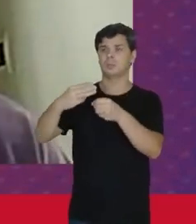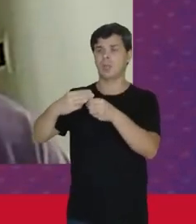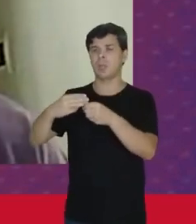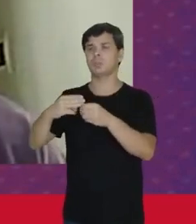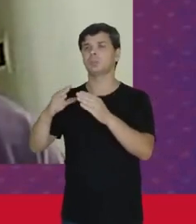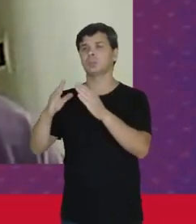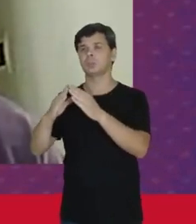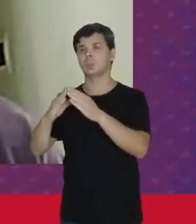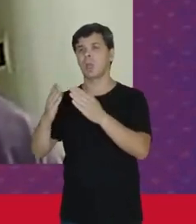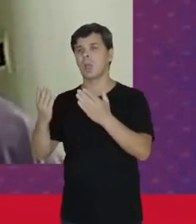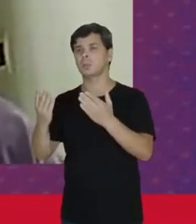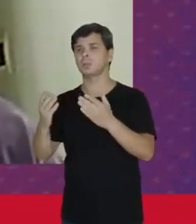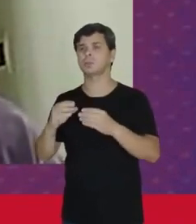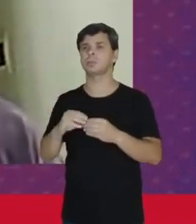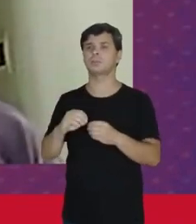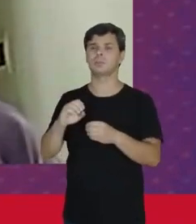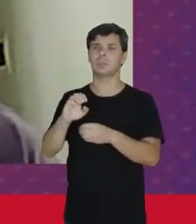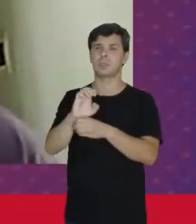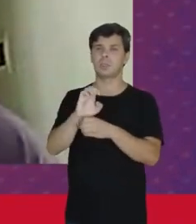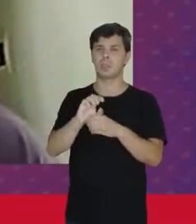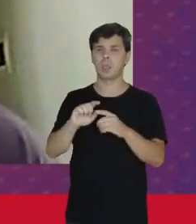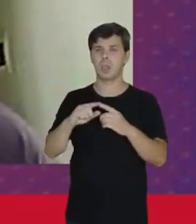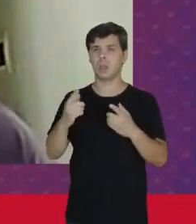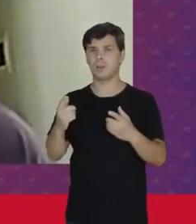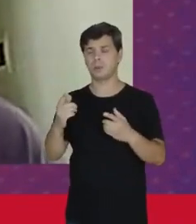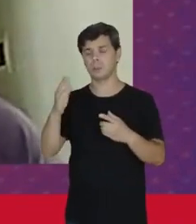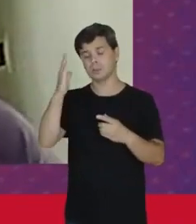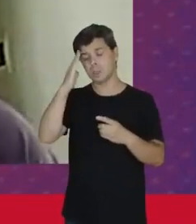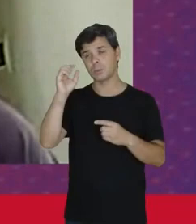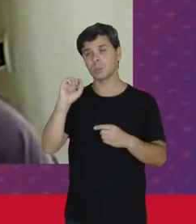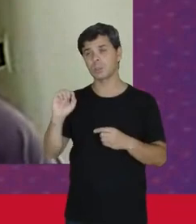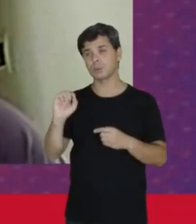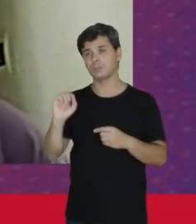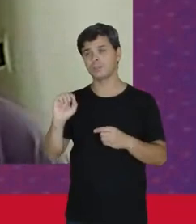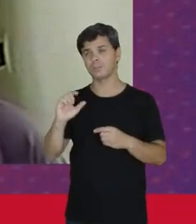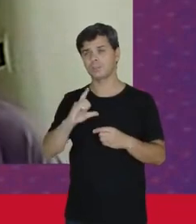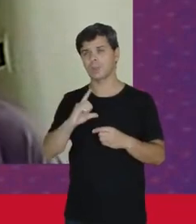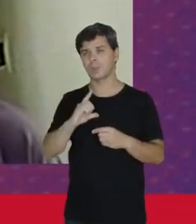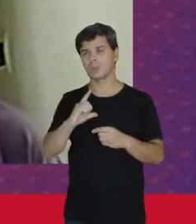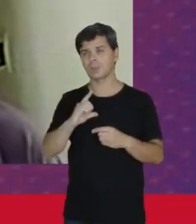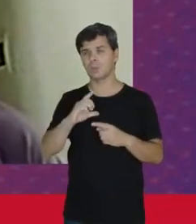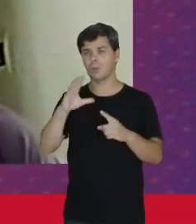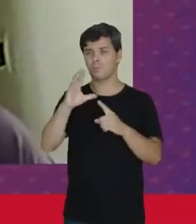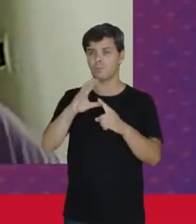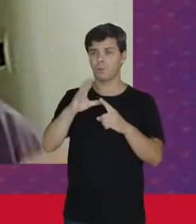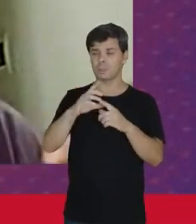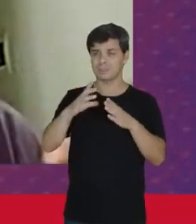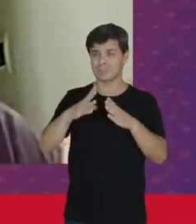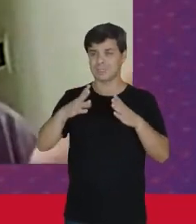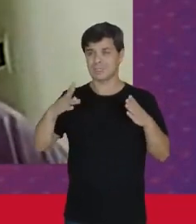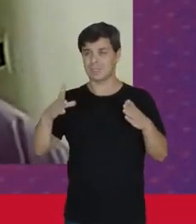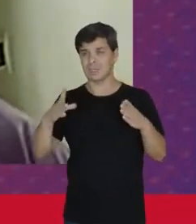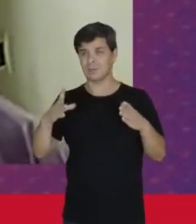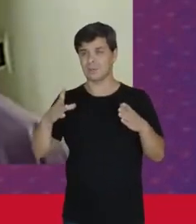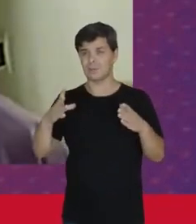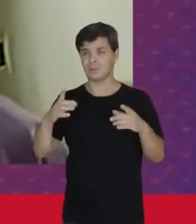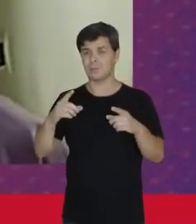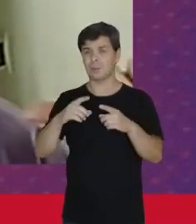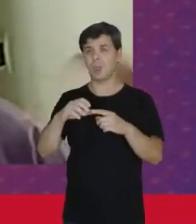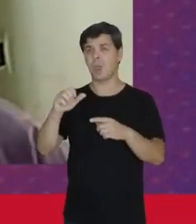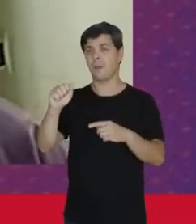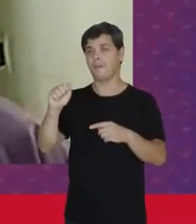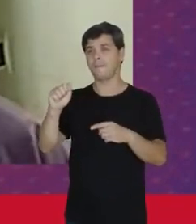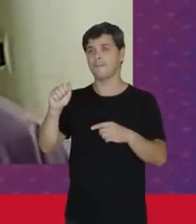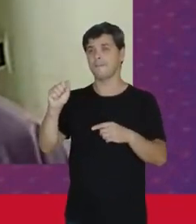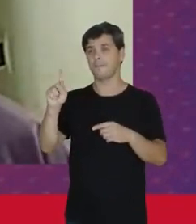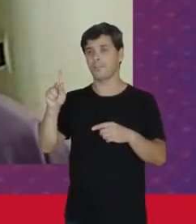casas, e isso também a gente sabe que tem um impacto grande, né, porque a pulverização